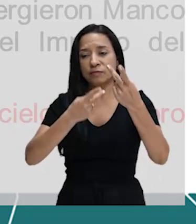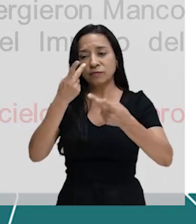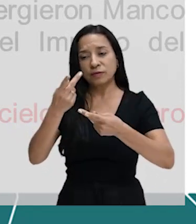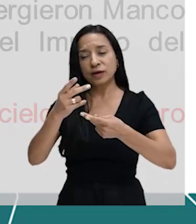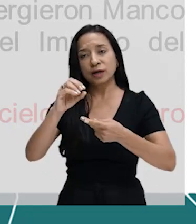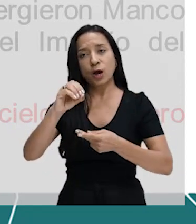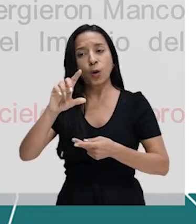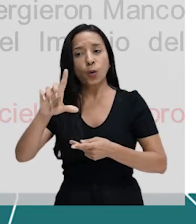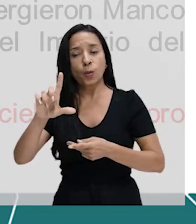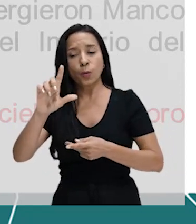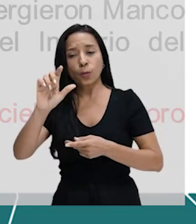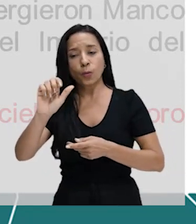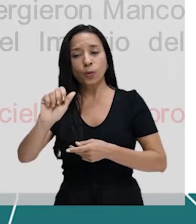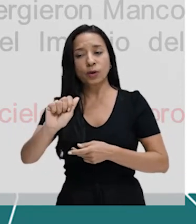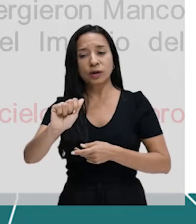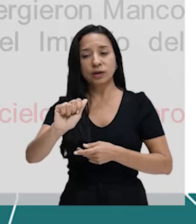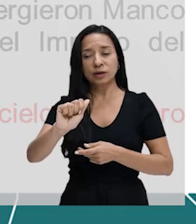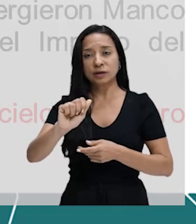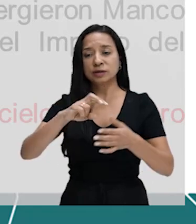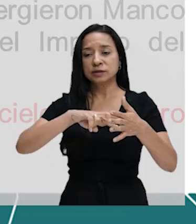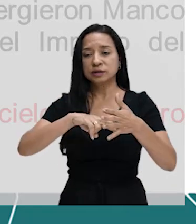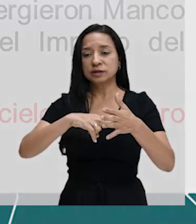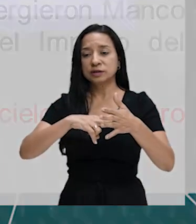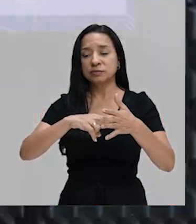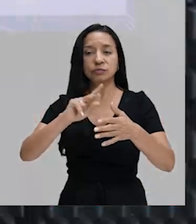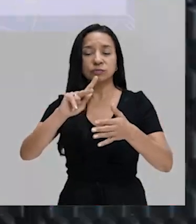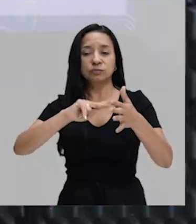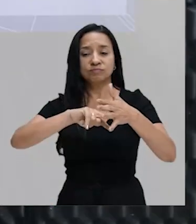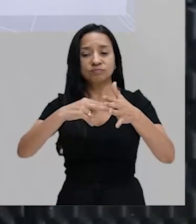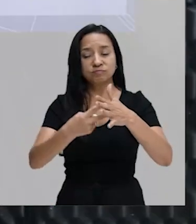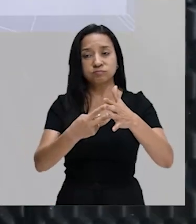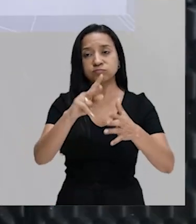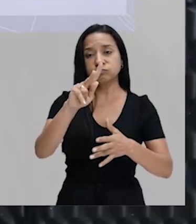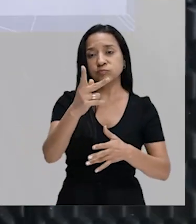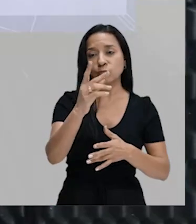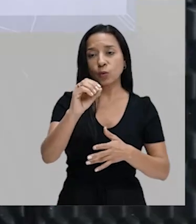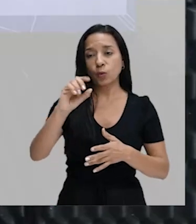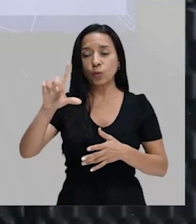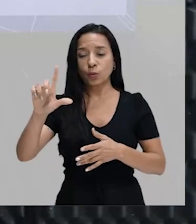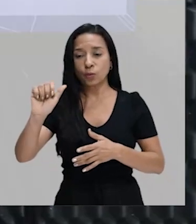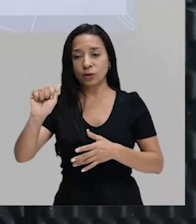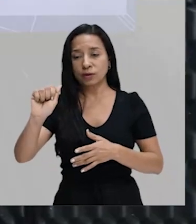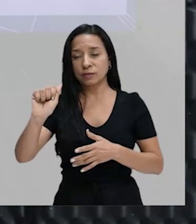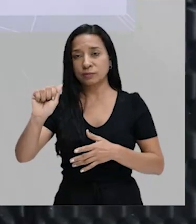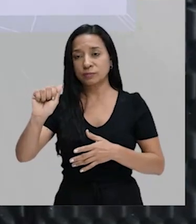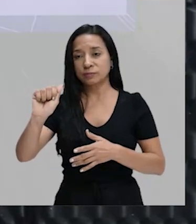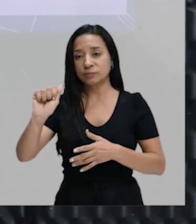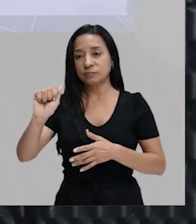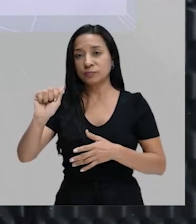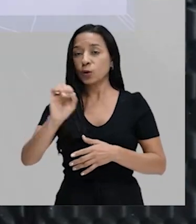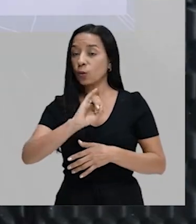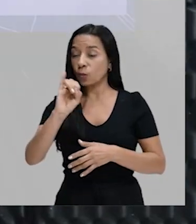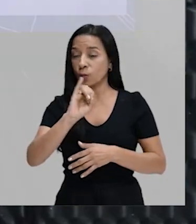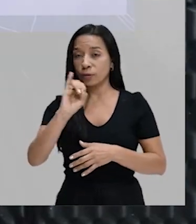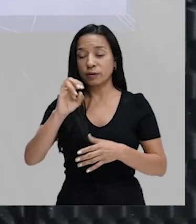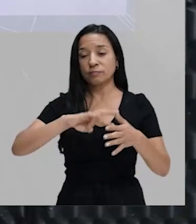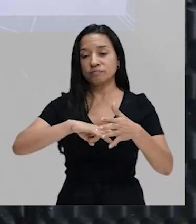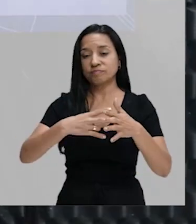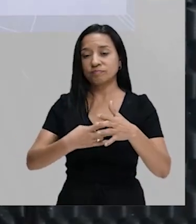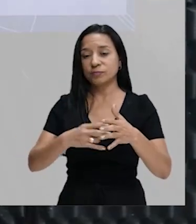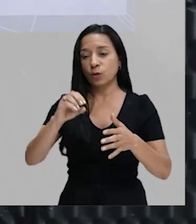olá de comprimento é com H, tá certo? E ola, sem o H, é